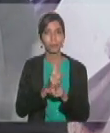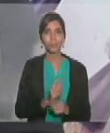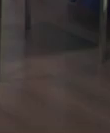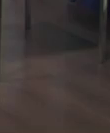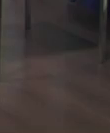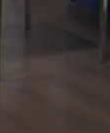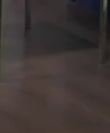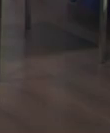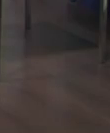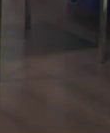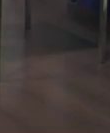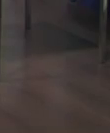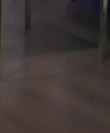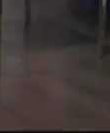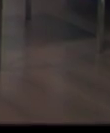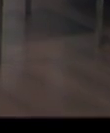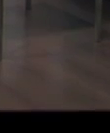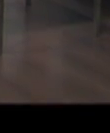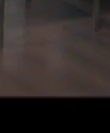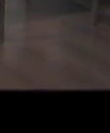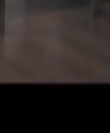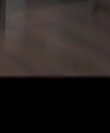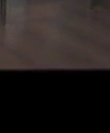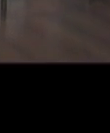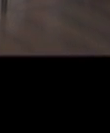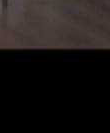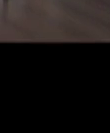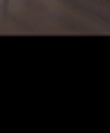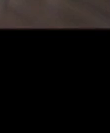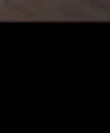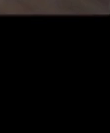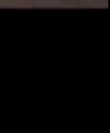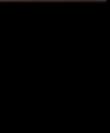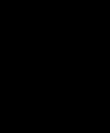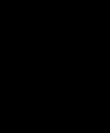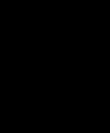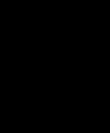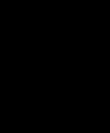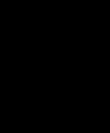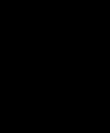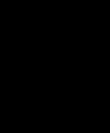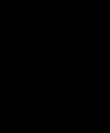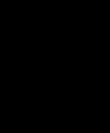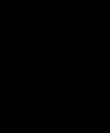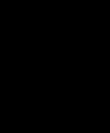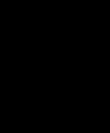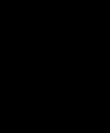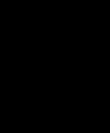próxima.